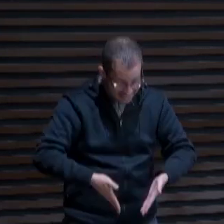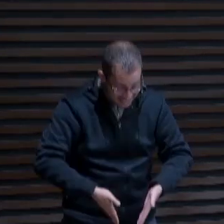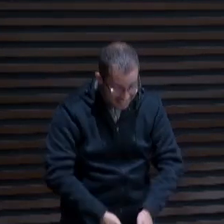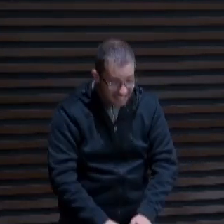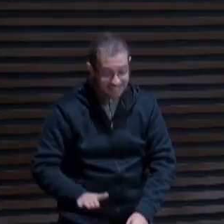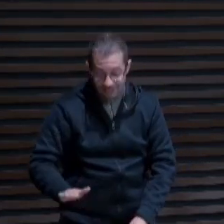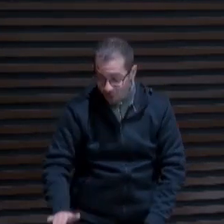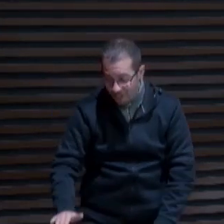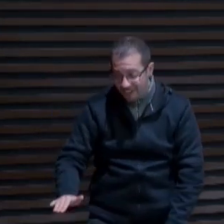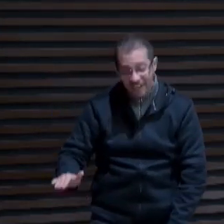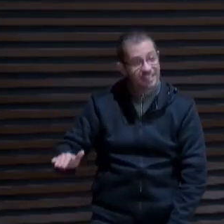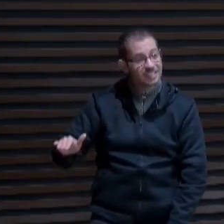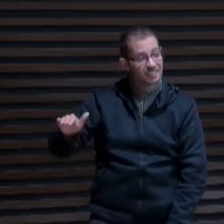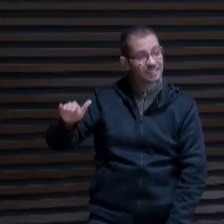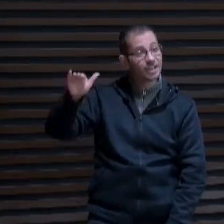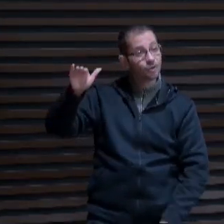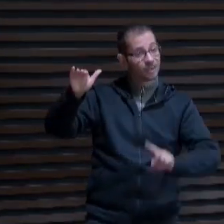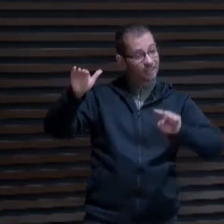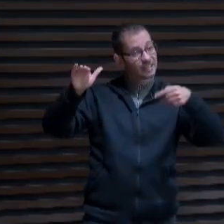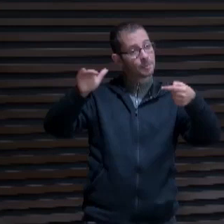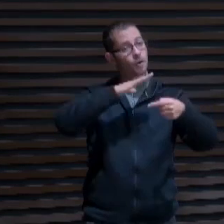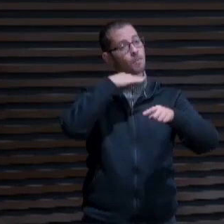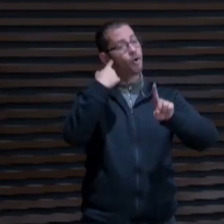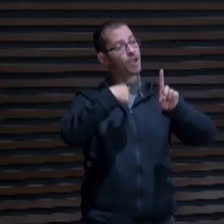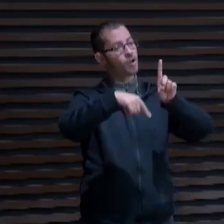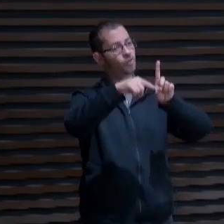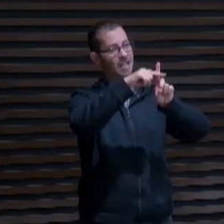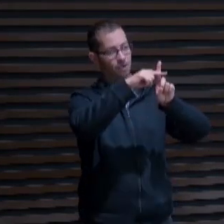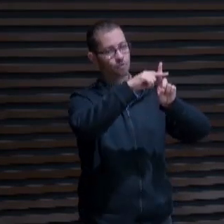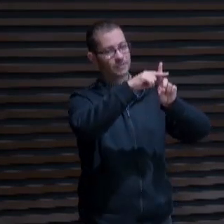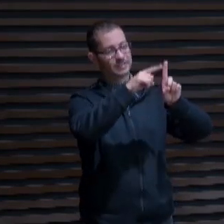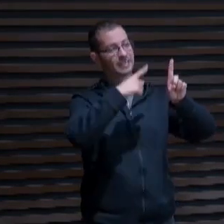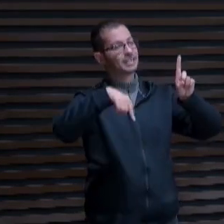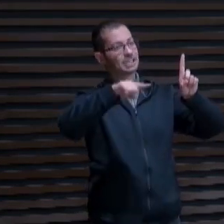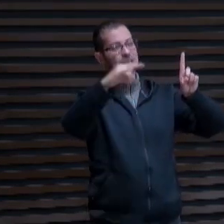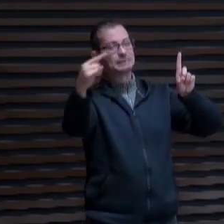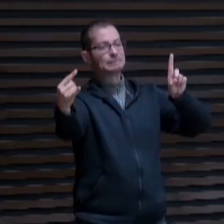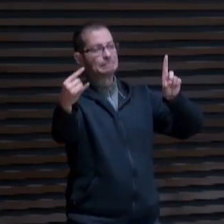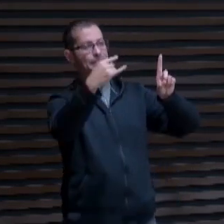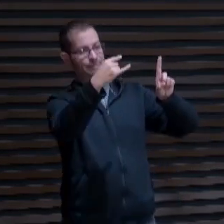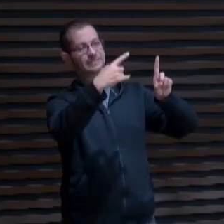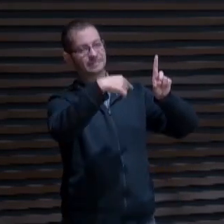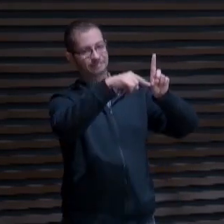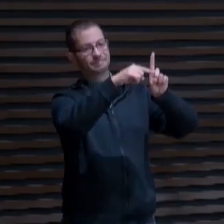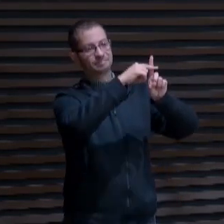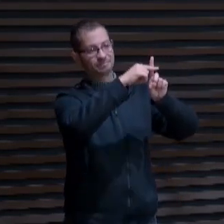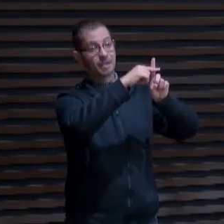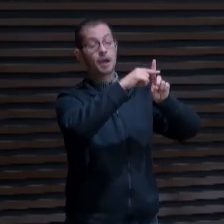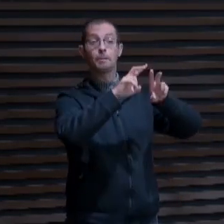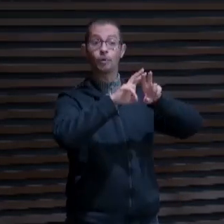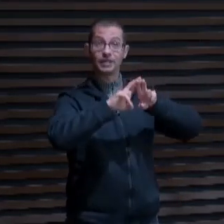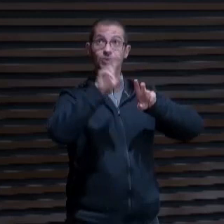circunstâncias que nós passamos e morreu numa cruz quando ele nos atraiu no seu corpo. É por isso que Deus o